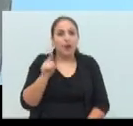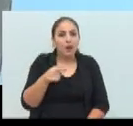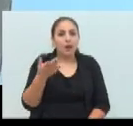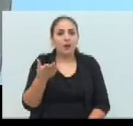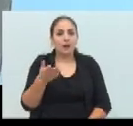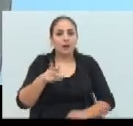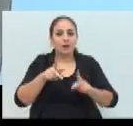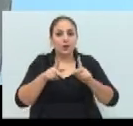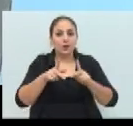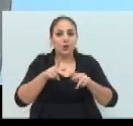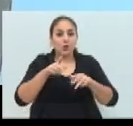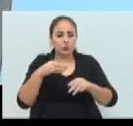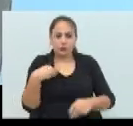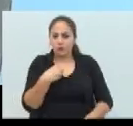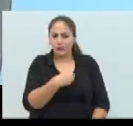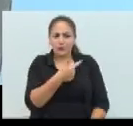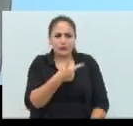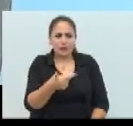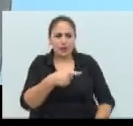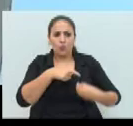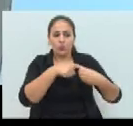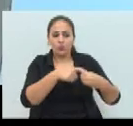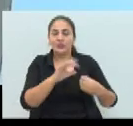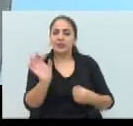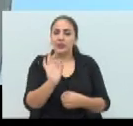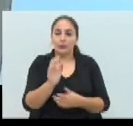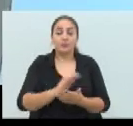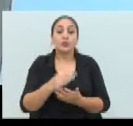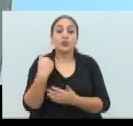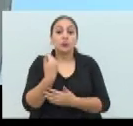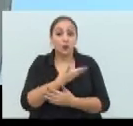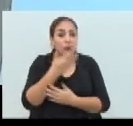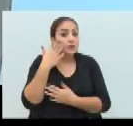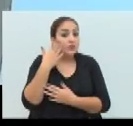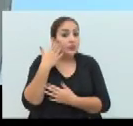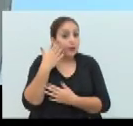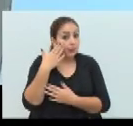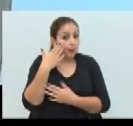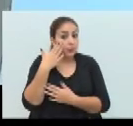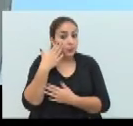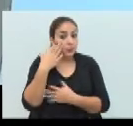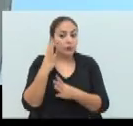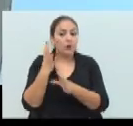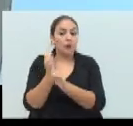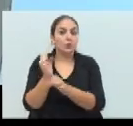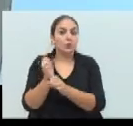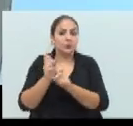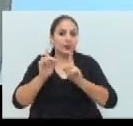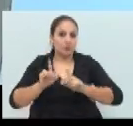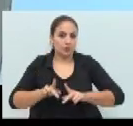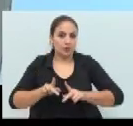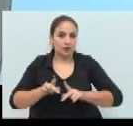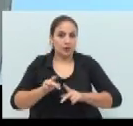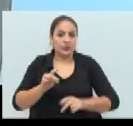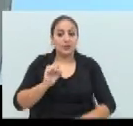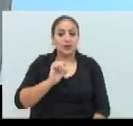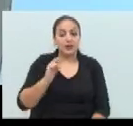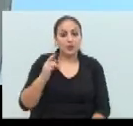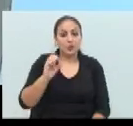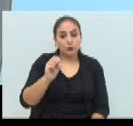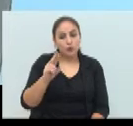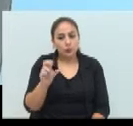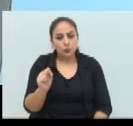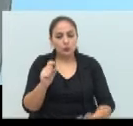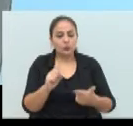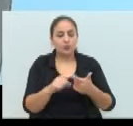angústia, o paciente, doutora, eu não tenho convênio. Não, a gente tem acesso pelo Sistema Único de Saúde, pela saúde